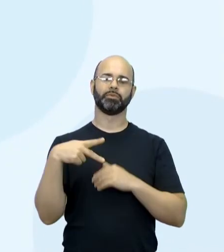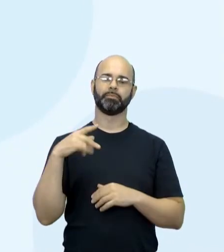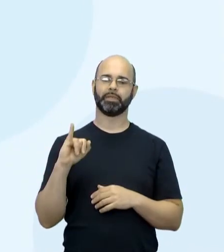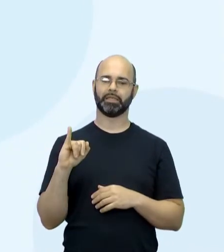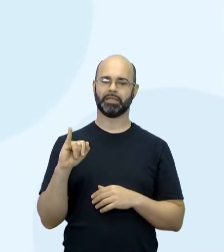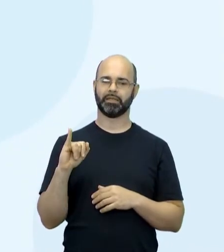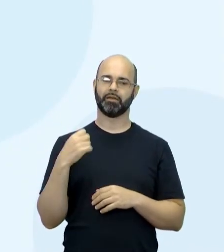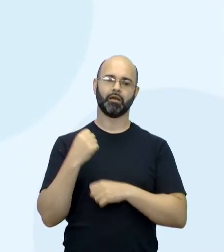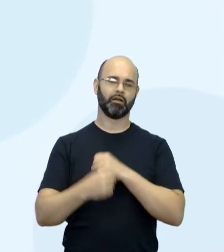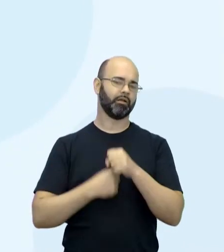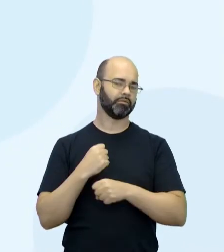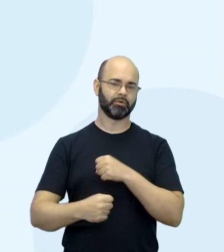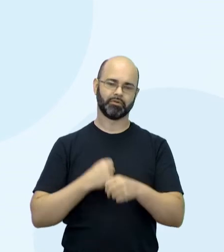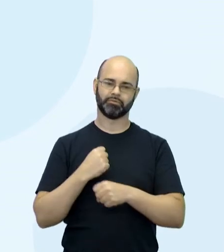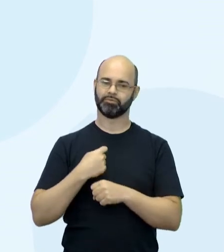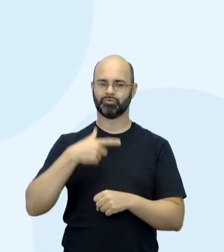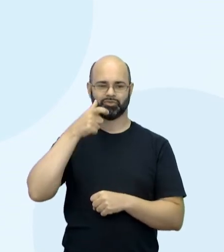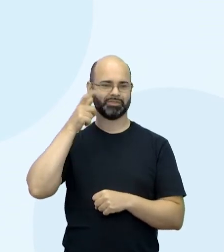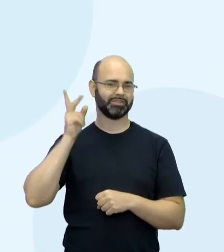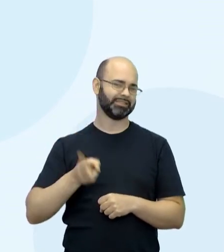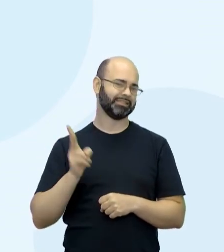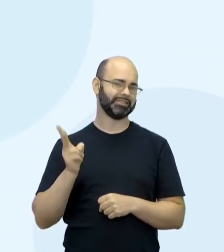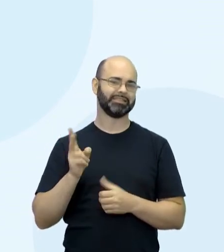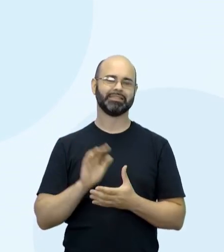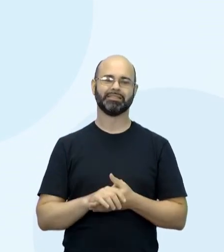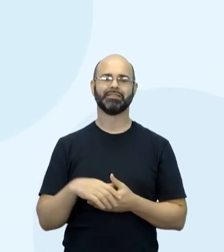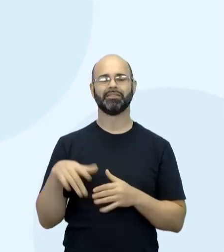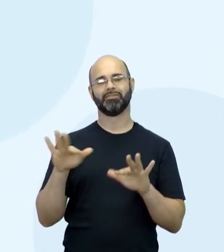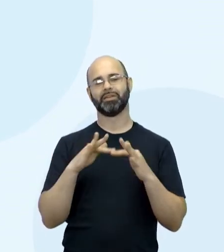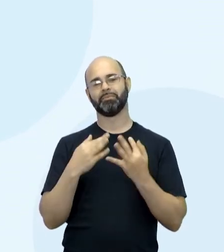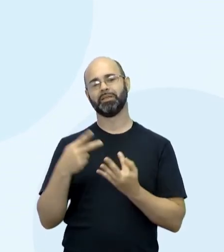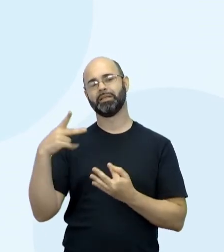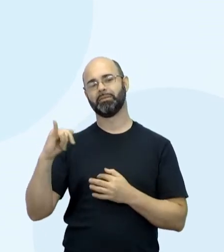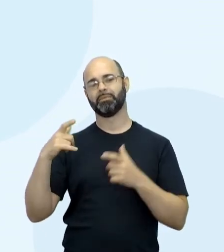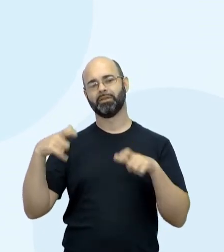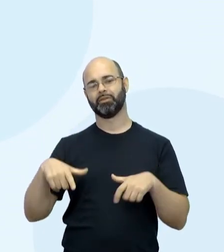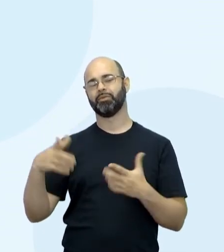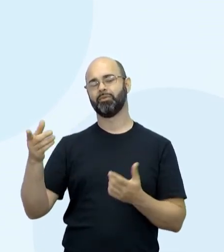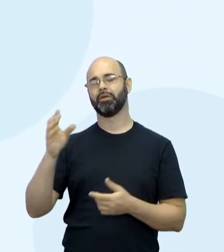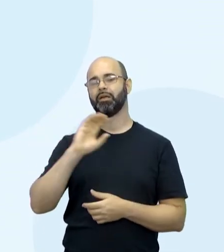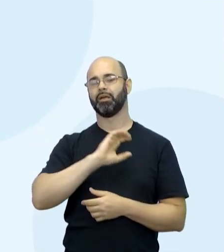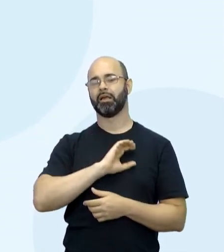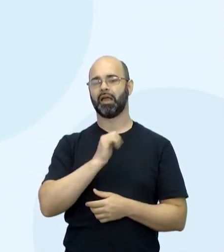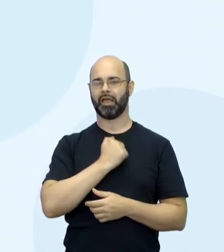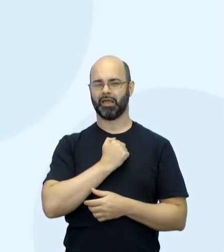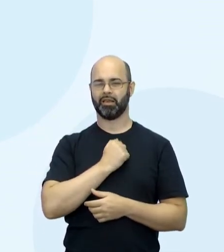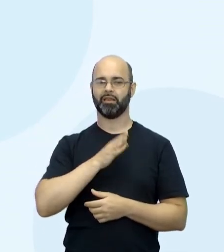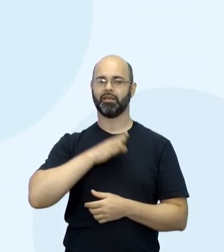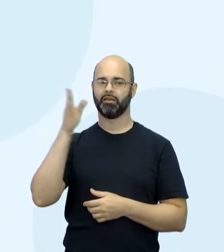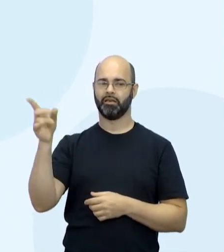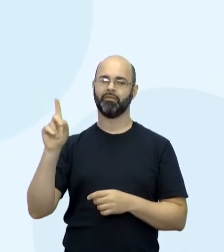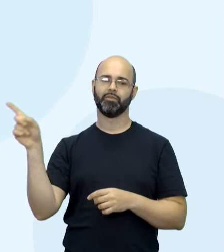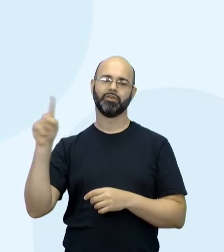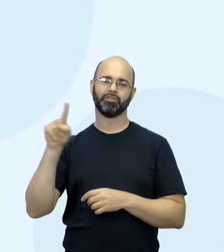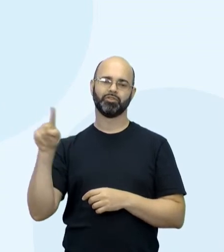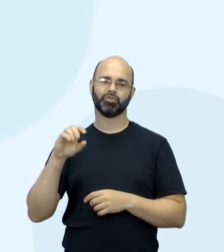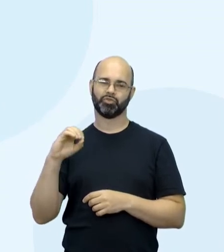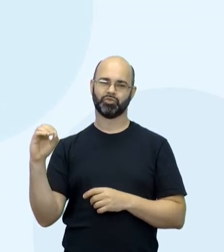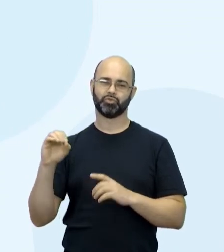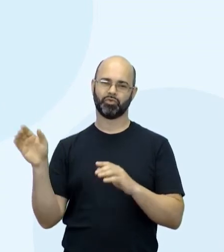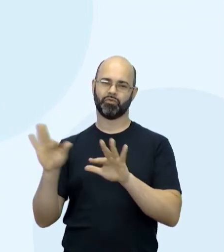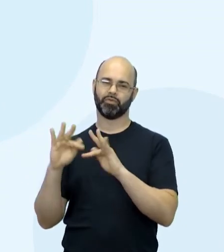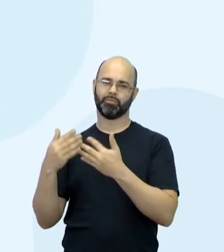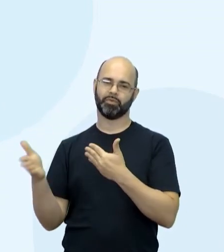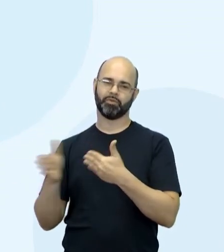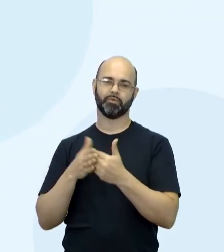ano eu assisto, cara. É tão bom que é muito bom esse filme. A família de Pi decide ir para o Canadá depois de fechar o zoológico da família. A embarcação deles